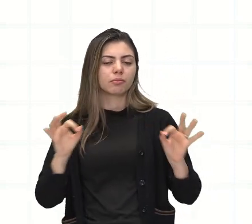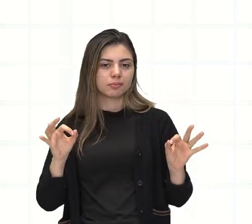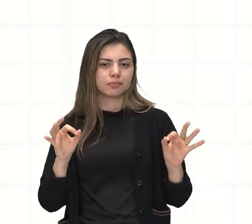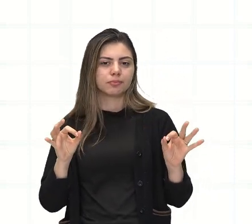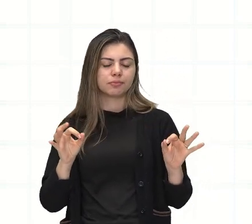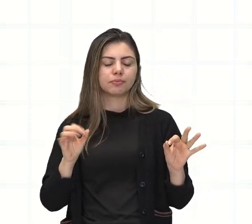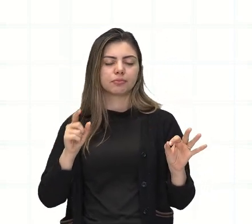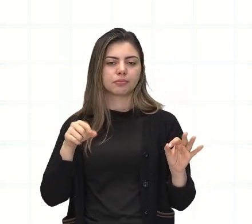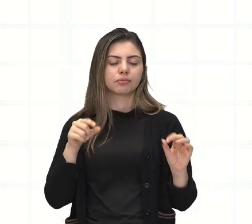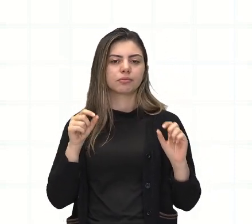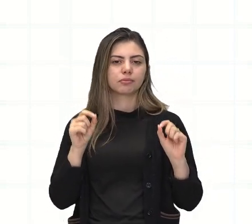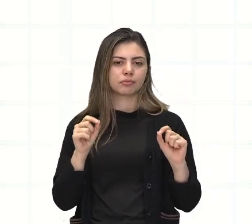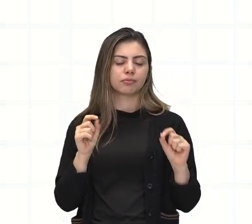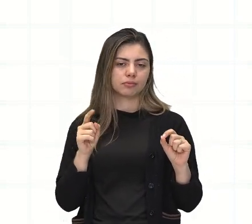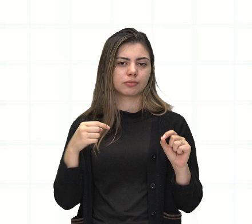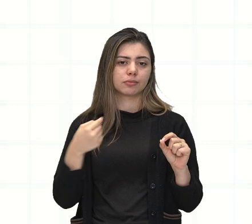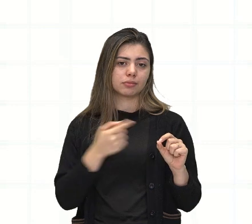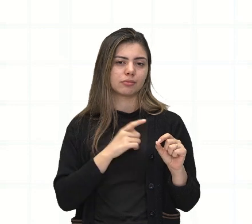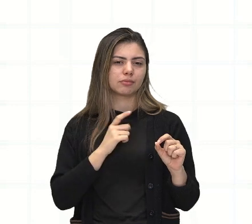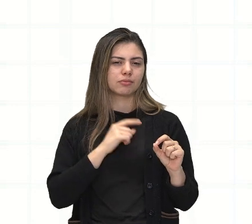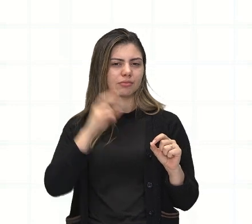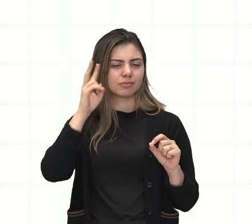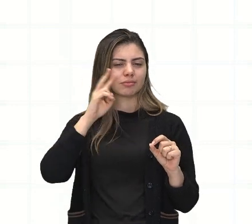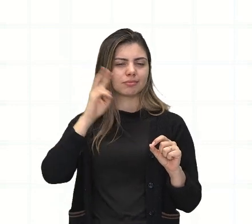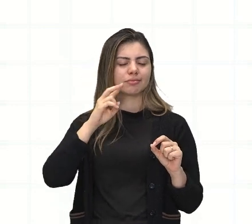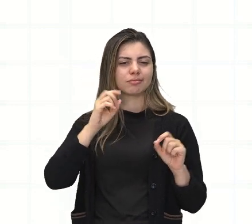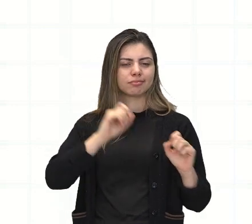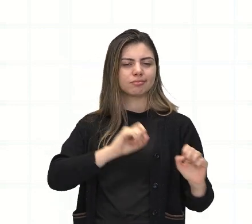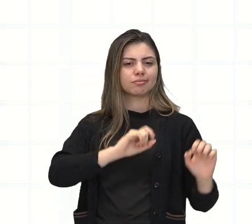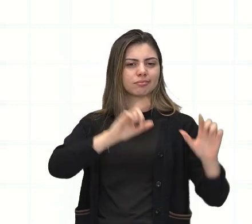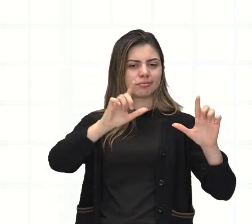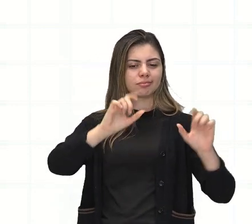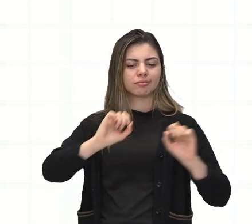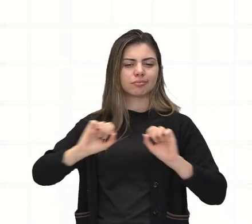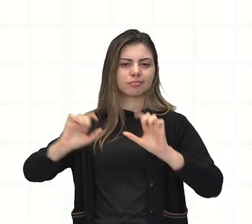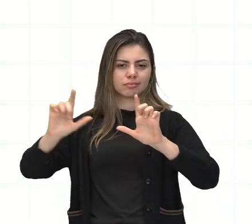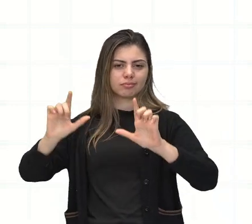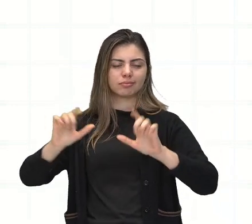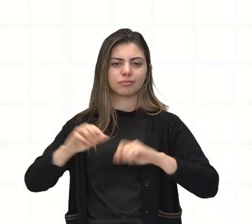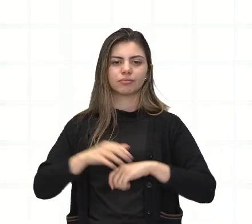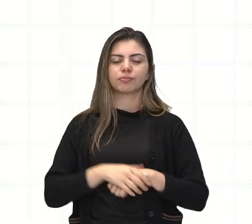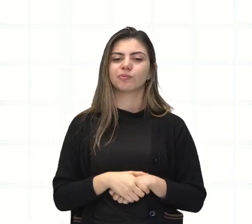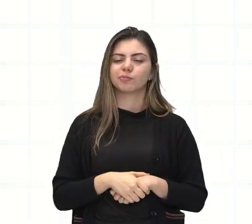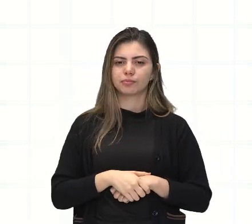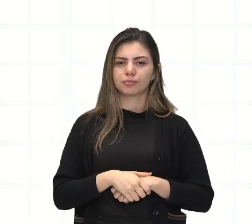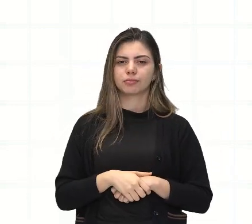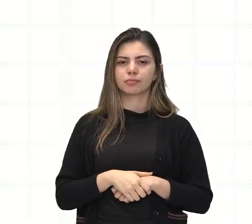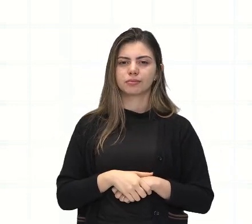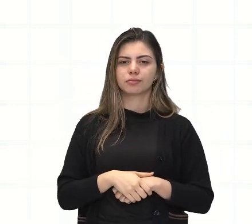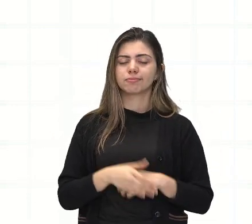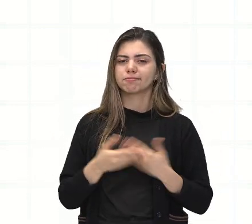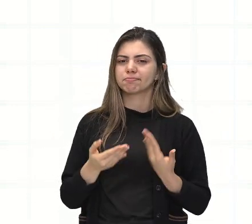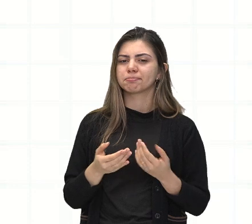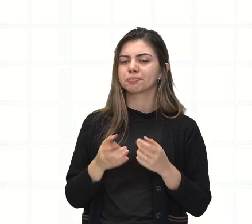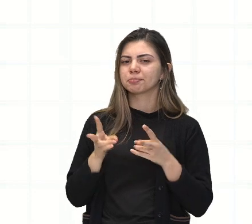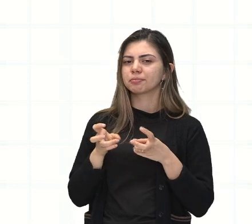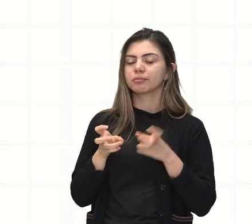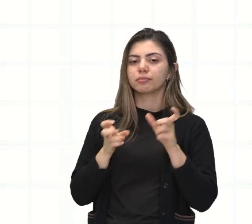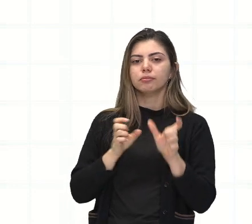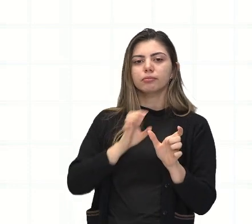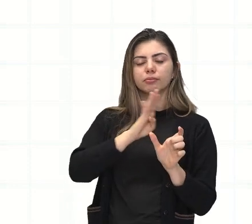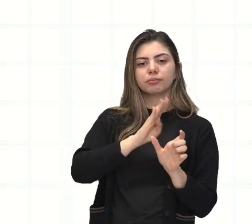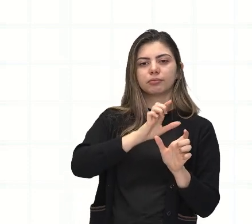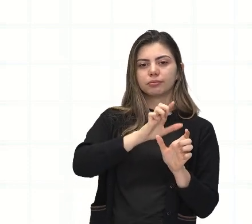a que nós tiramos lá da tirinha, certo? Olha só. Blusa,